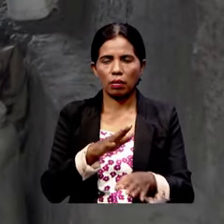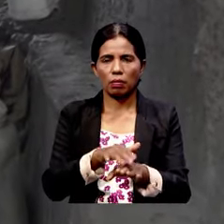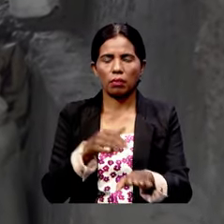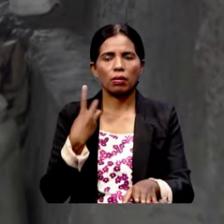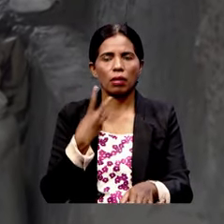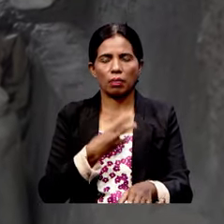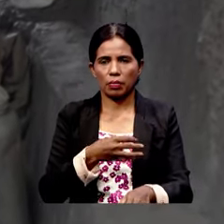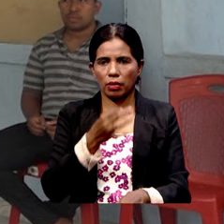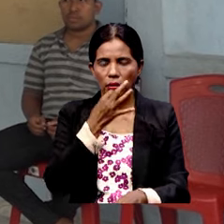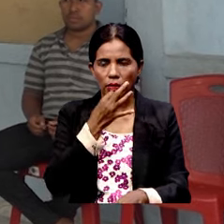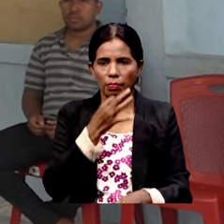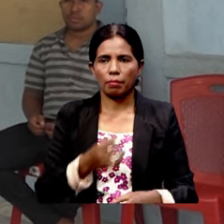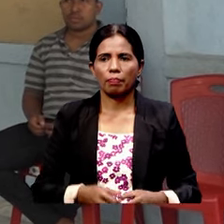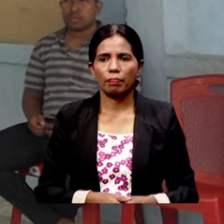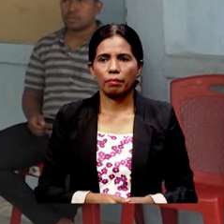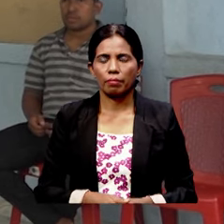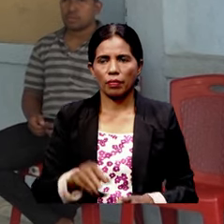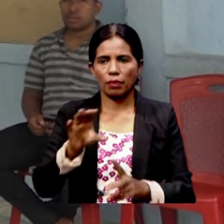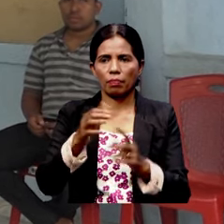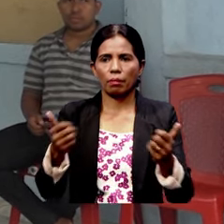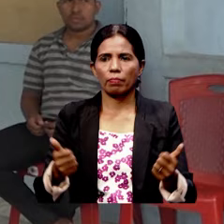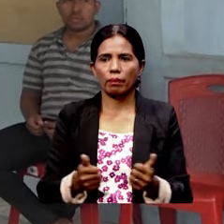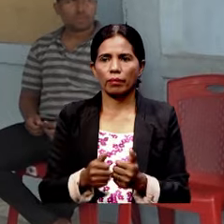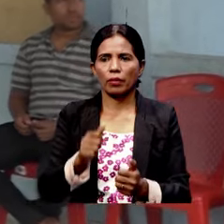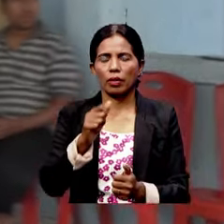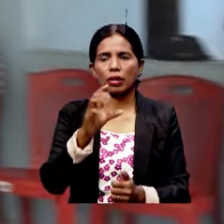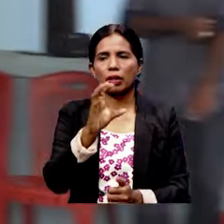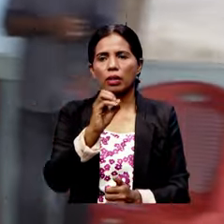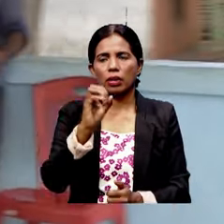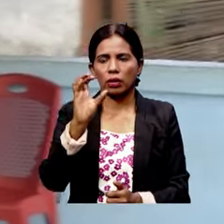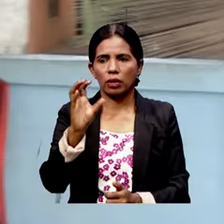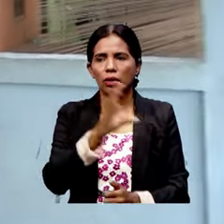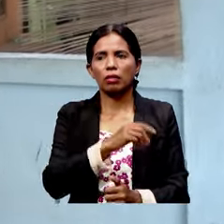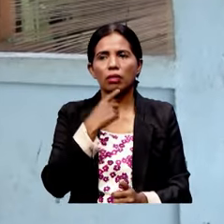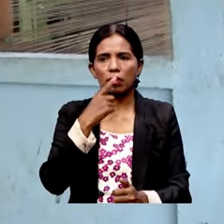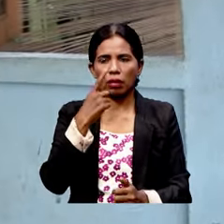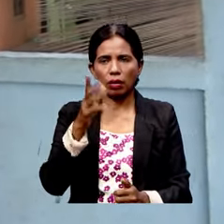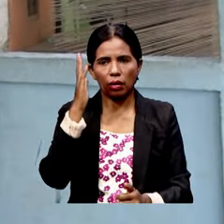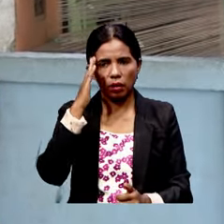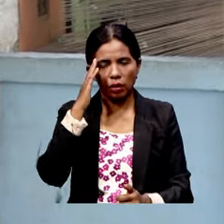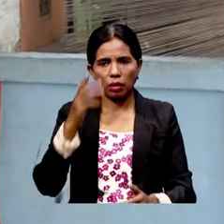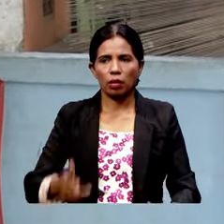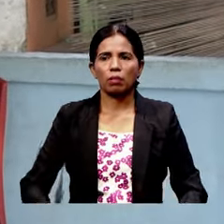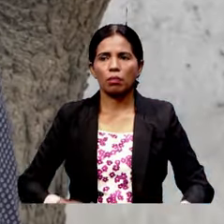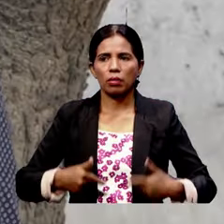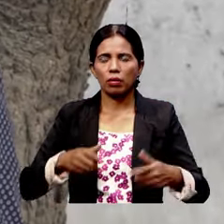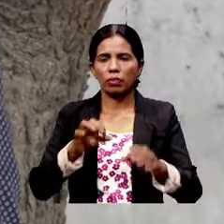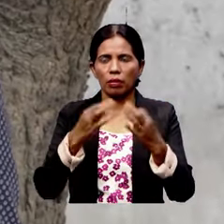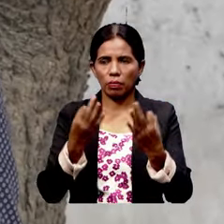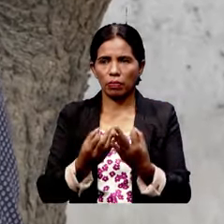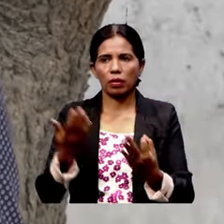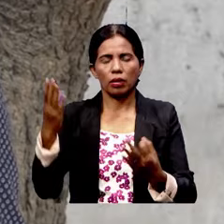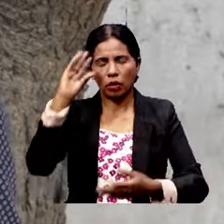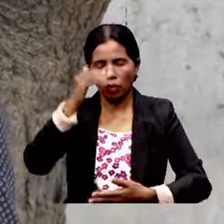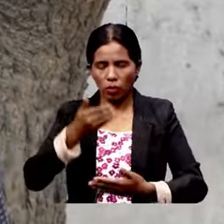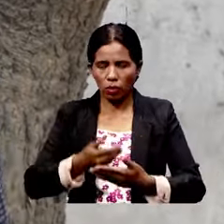han. Sifi Aldeia Alto 05 Hermenezildo Soares reconhece mori susi casal ne no